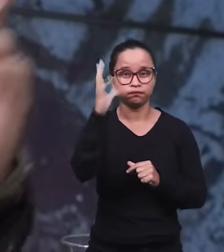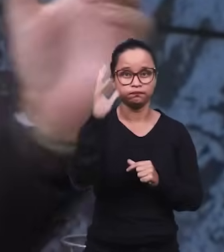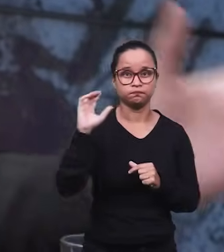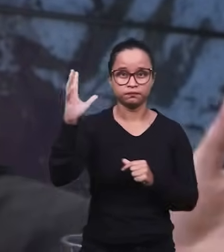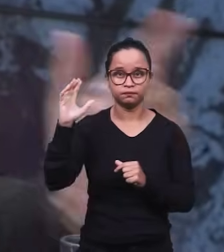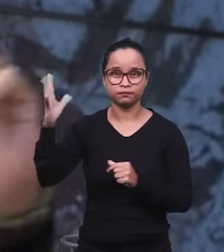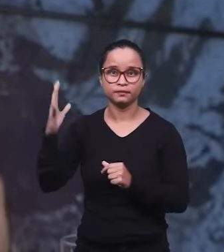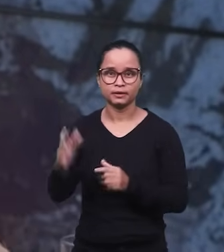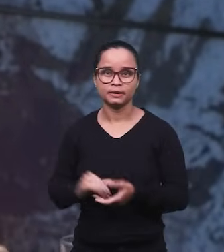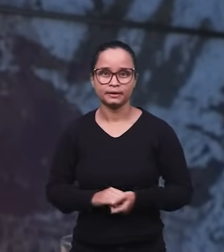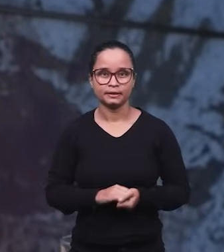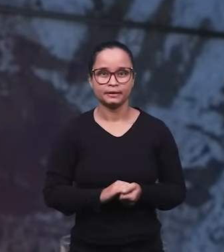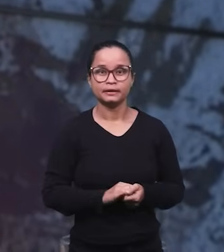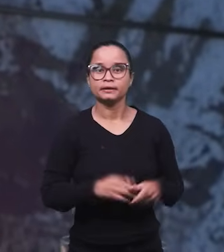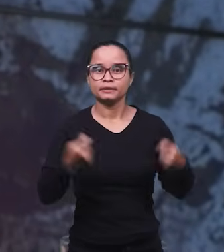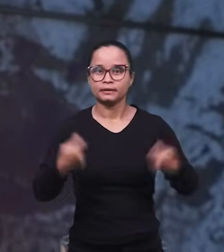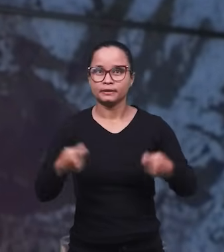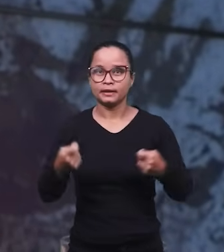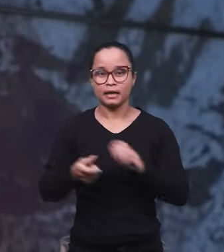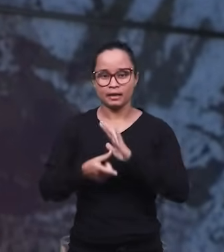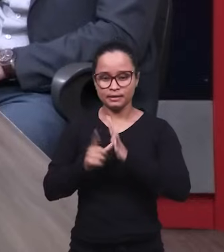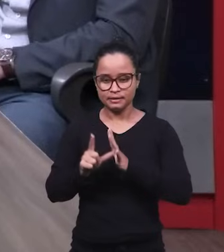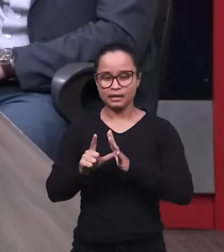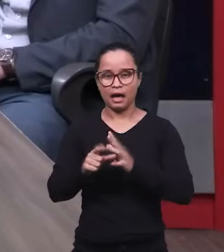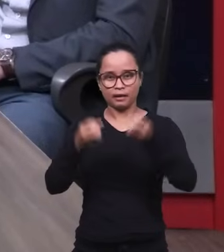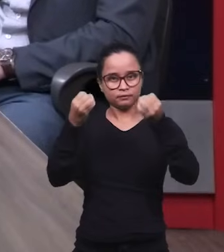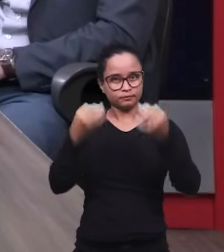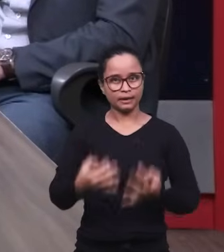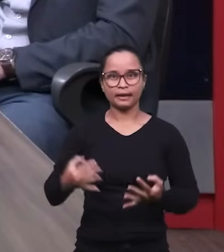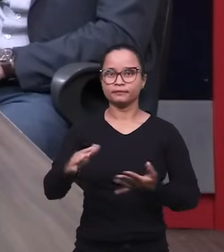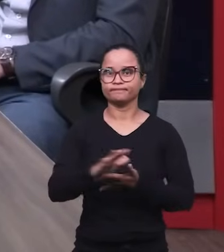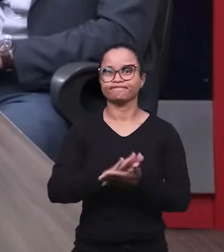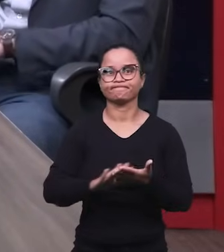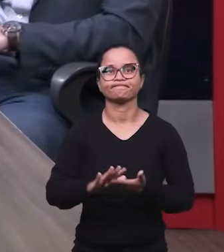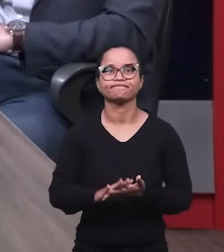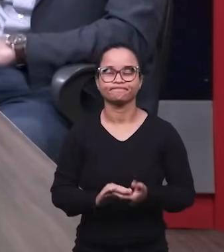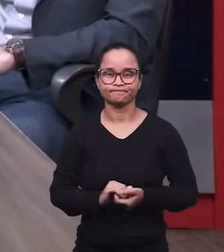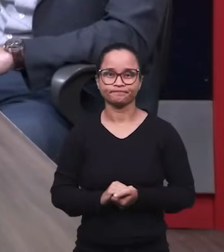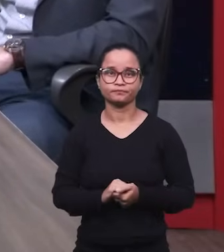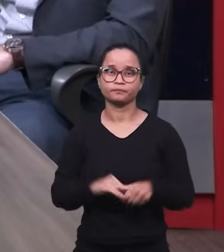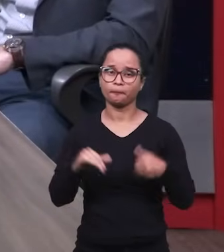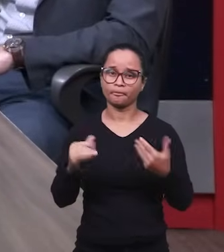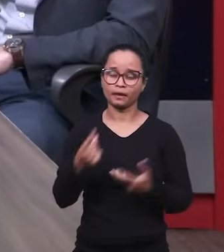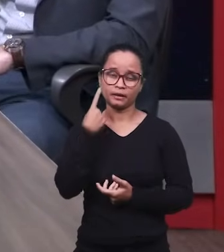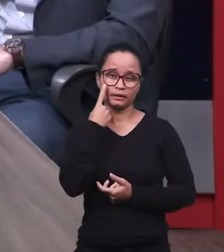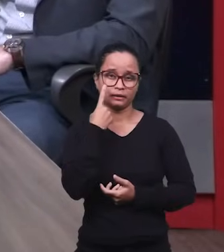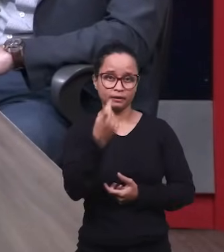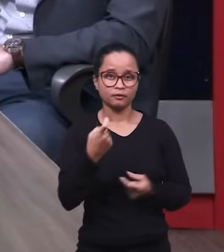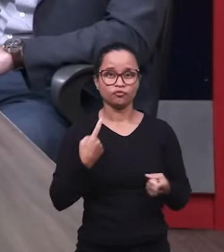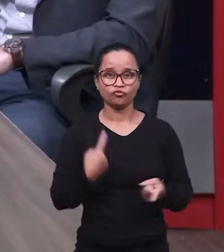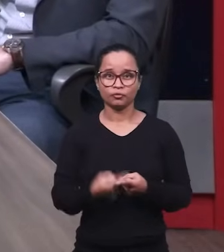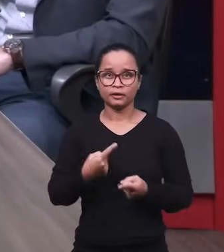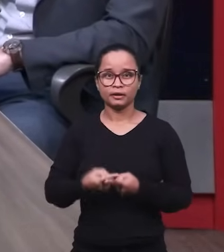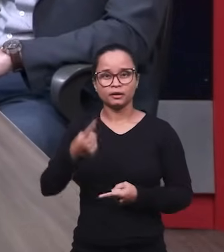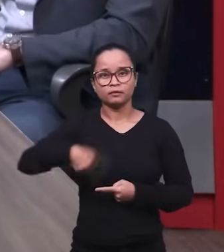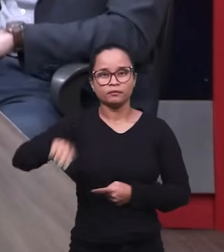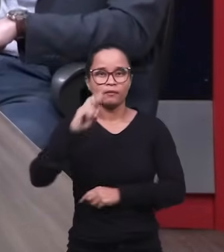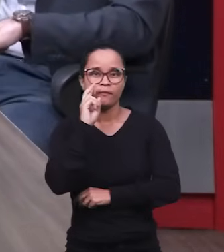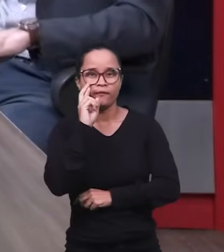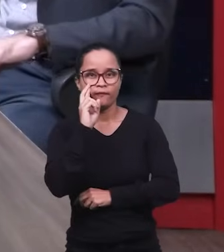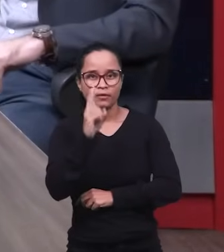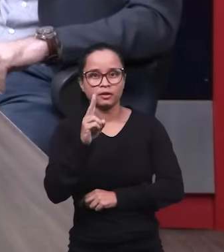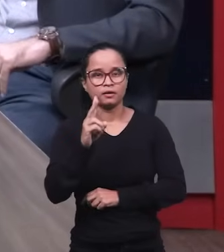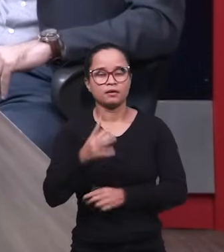fenômenos que a física newtoniana não explicava. É interessante que a gente vai visualizando essa questão do